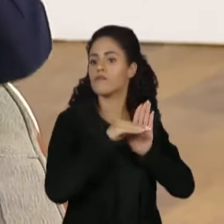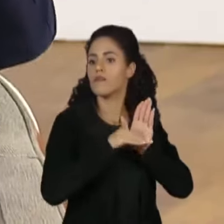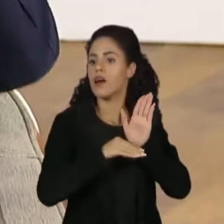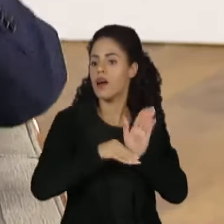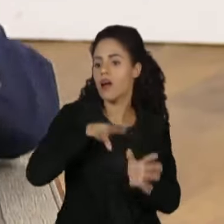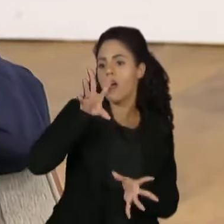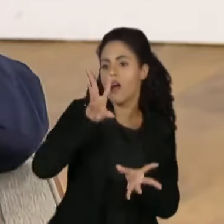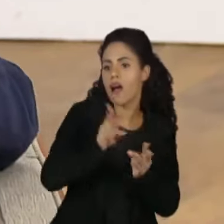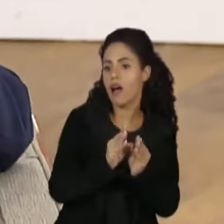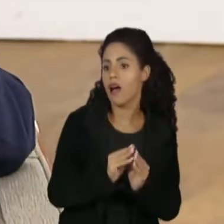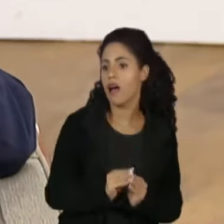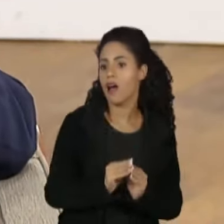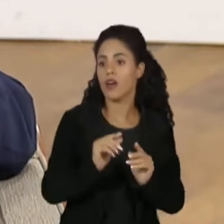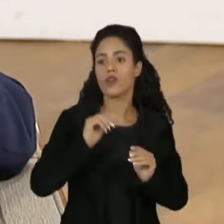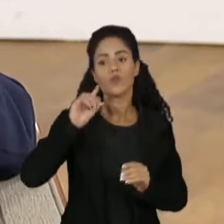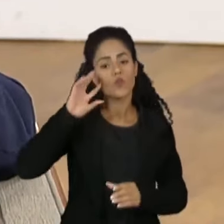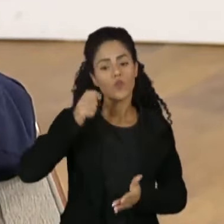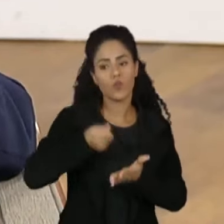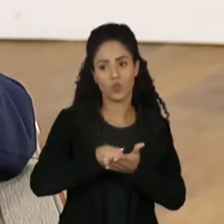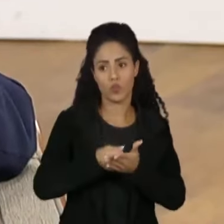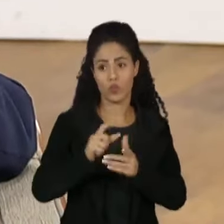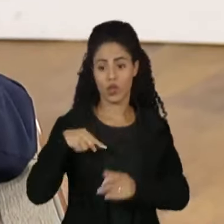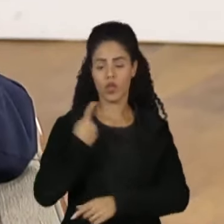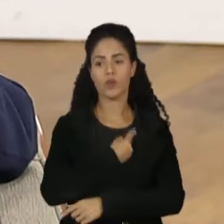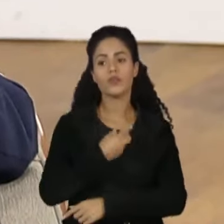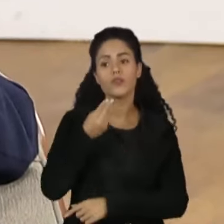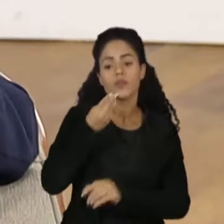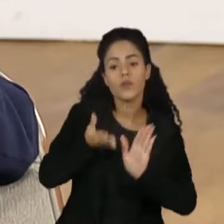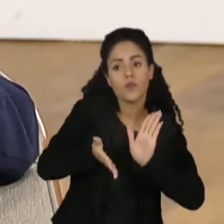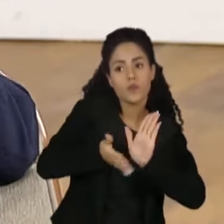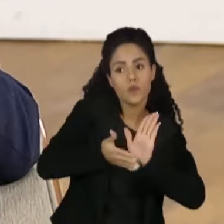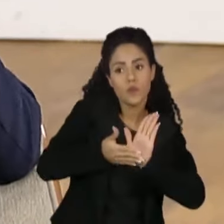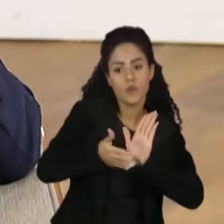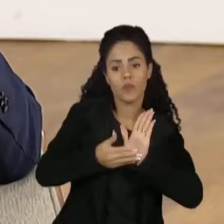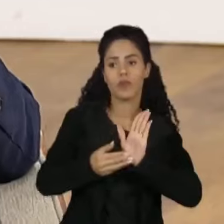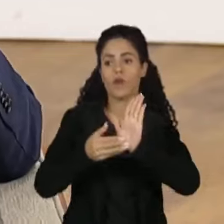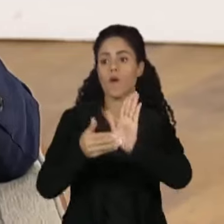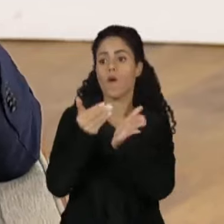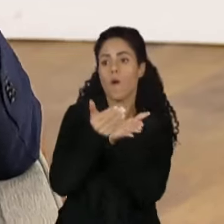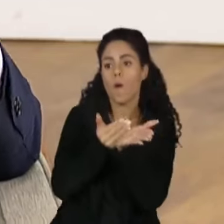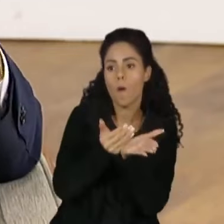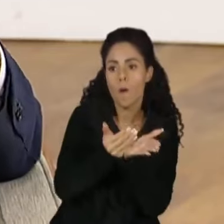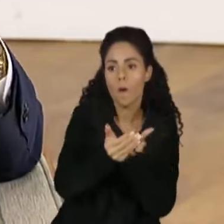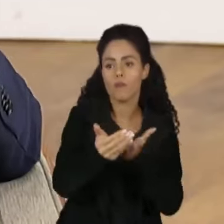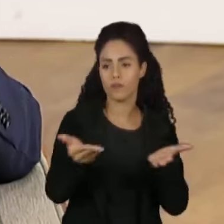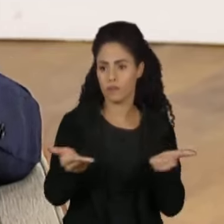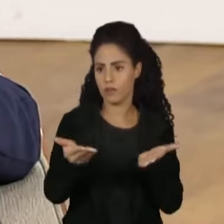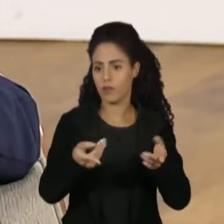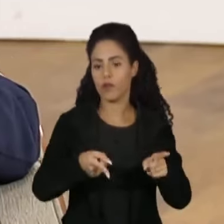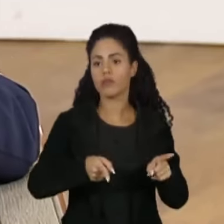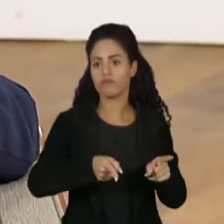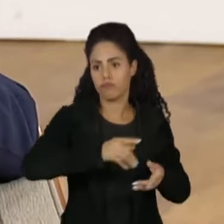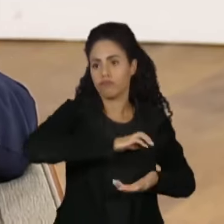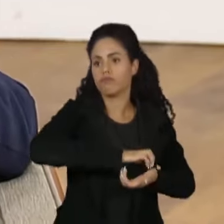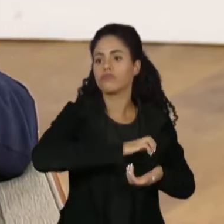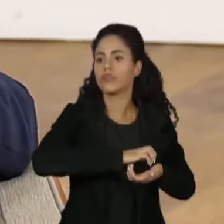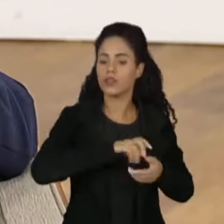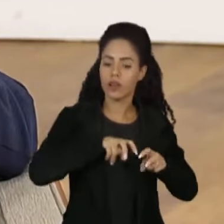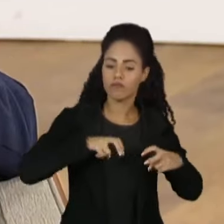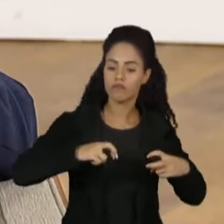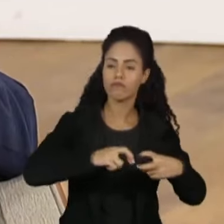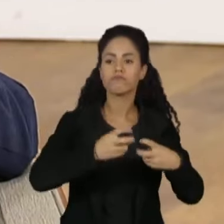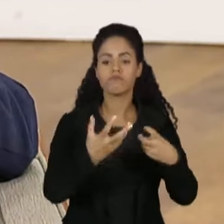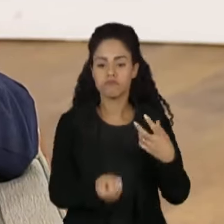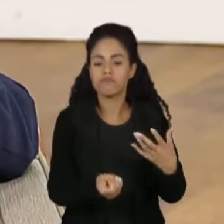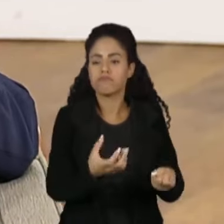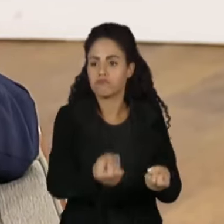resumo da decisão. Então, nós estamos propondo uma ementa, estamos começando a adotar no Supremo, muitos colegas já estão adotando e outros